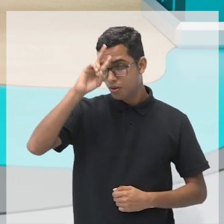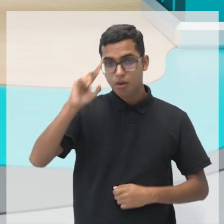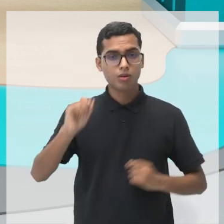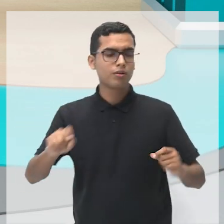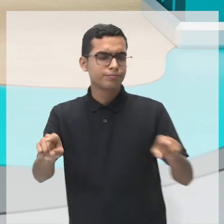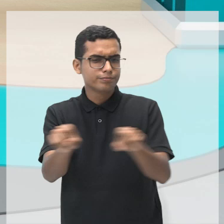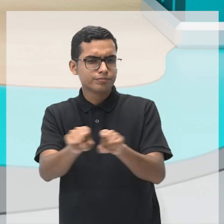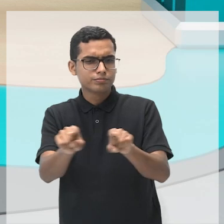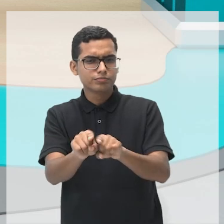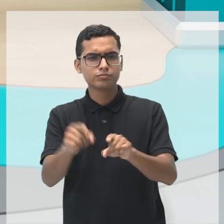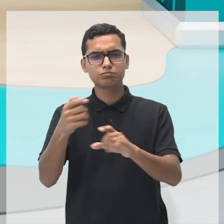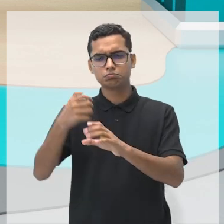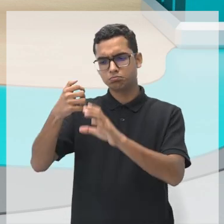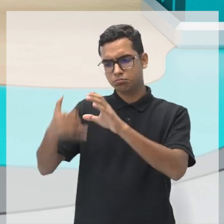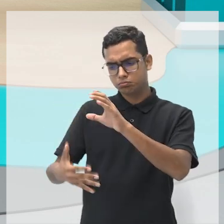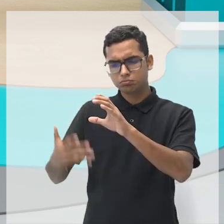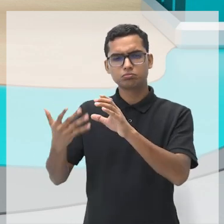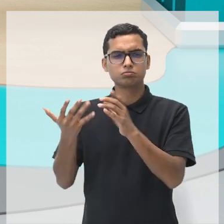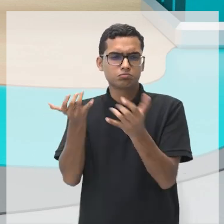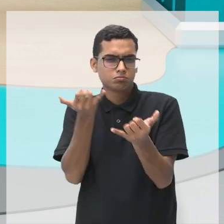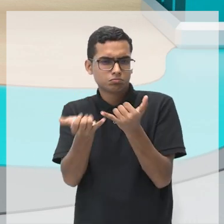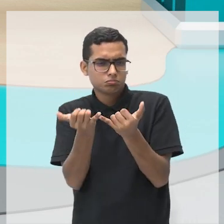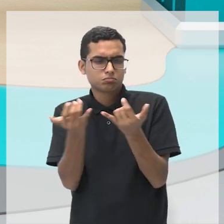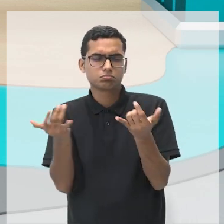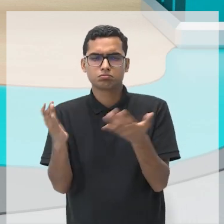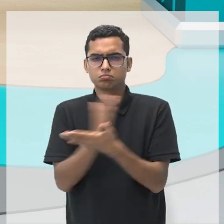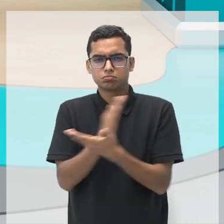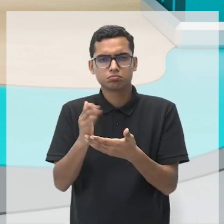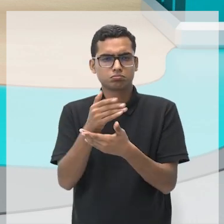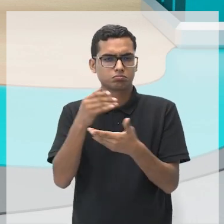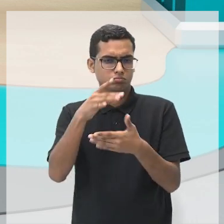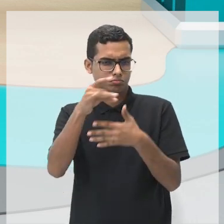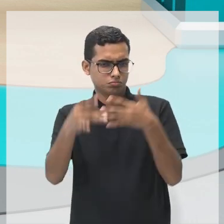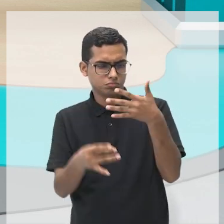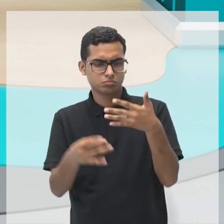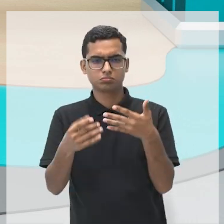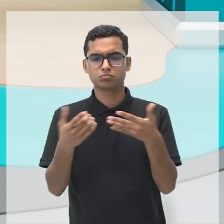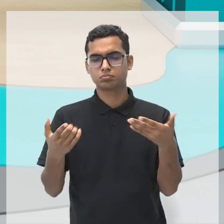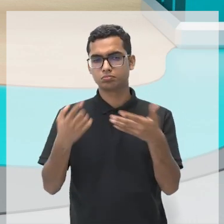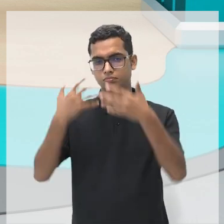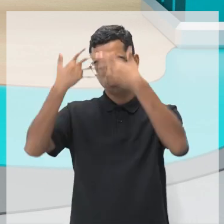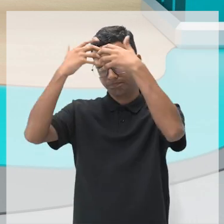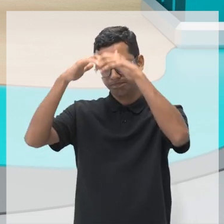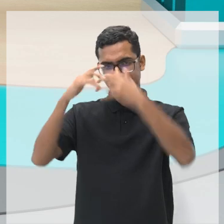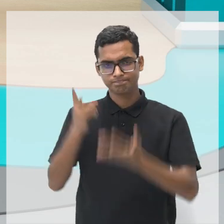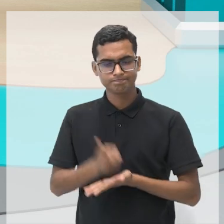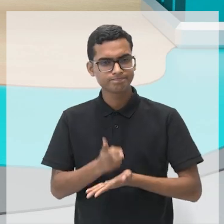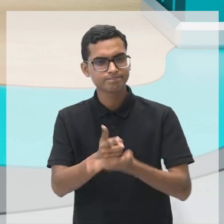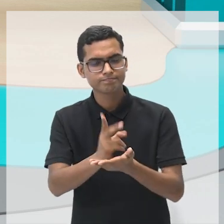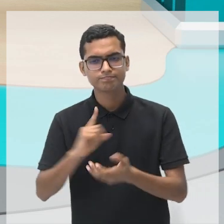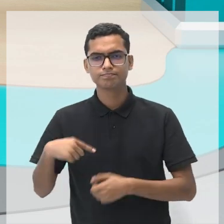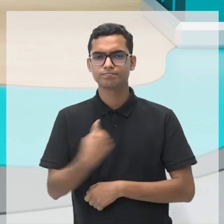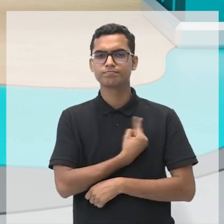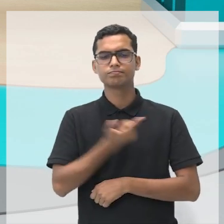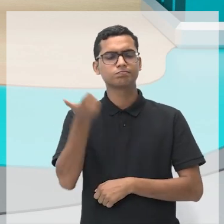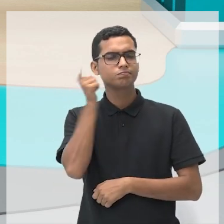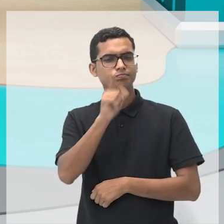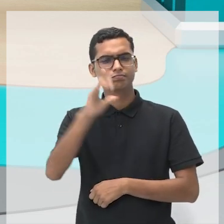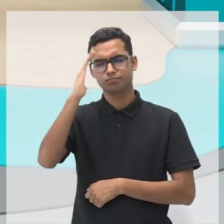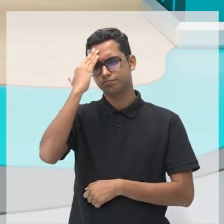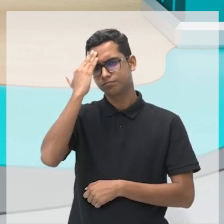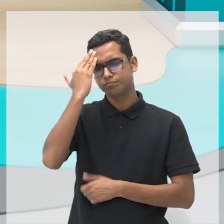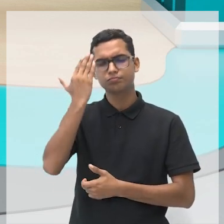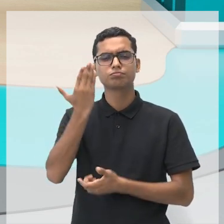associar essas duas expressões, né? Seguindo nesse raciocínio, nessa ideia, tratando aí sobre